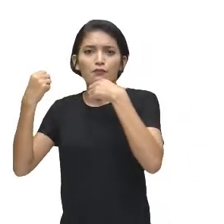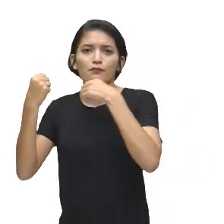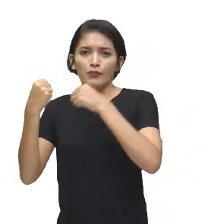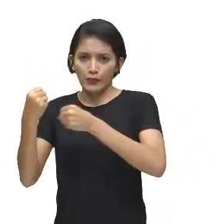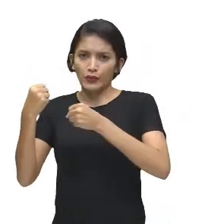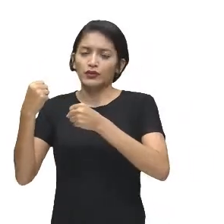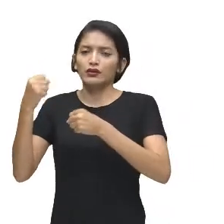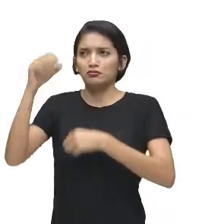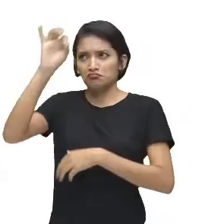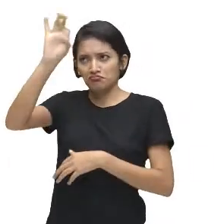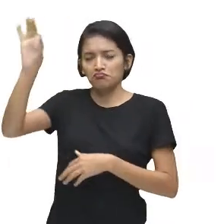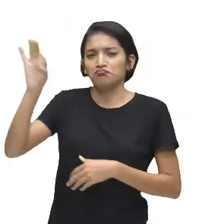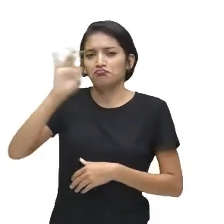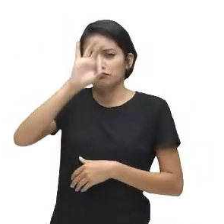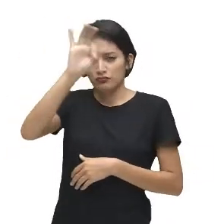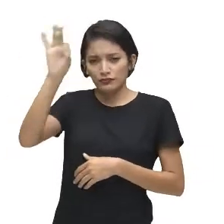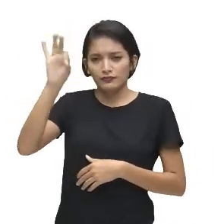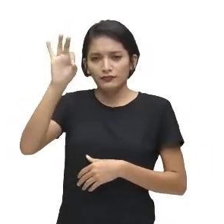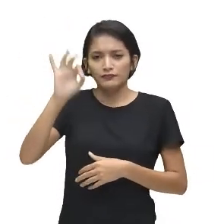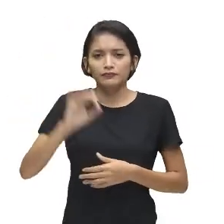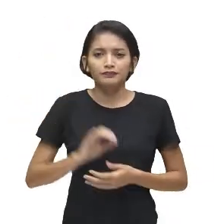sobrenaturais, né?